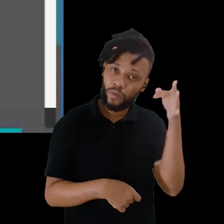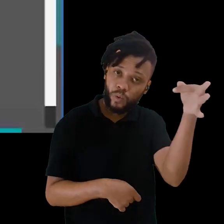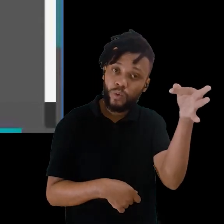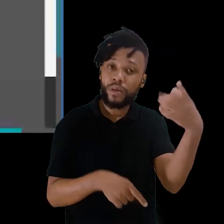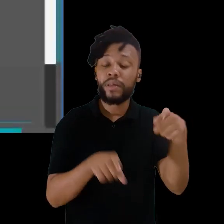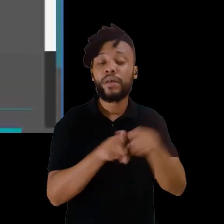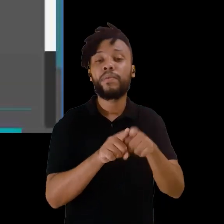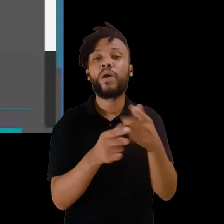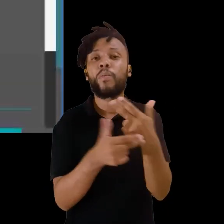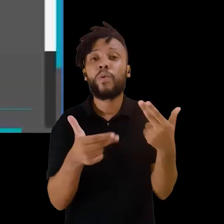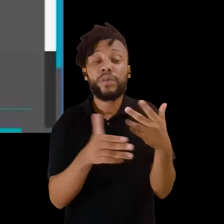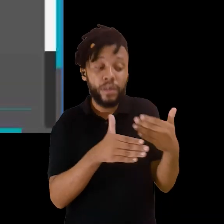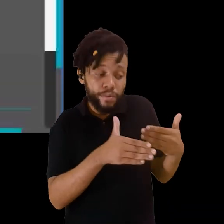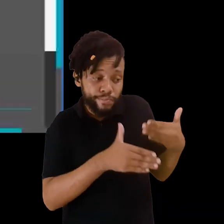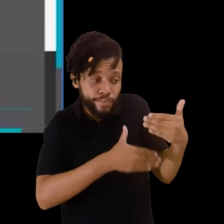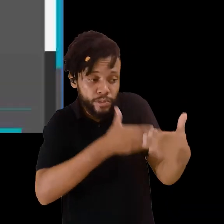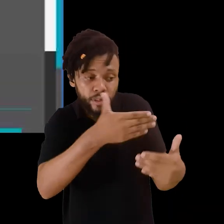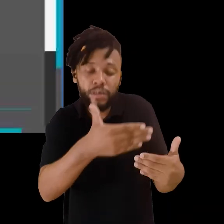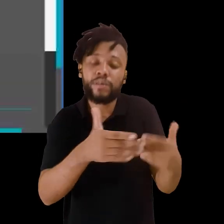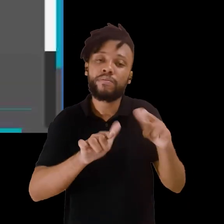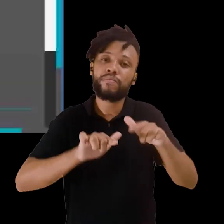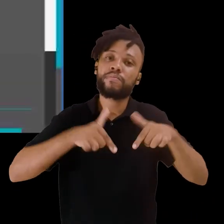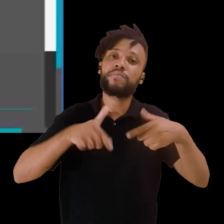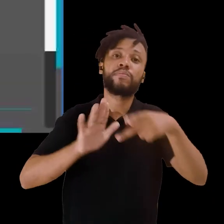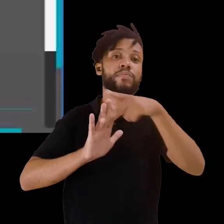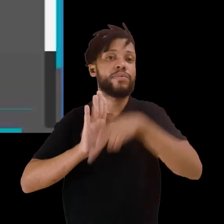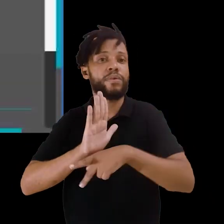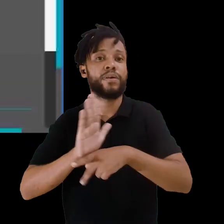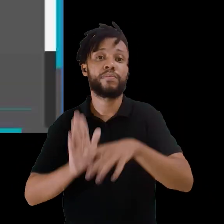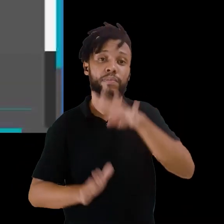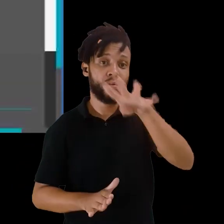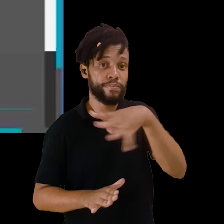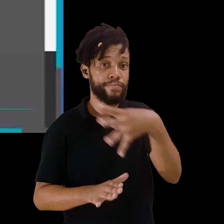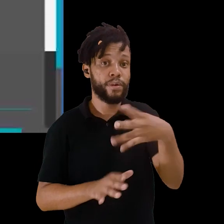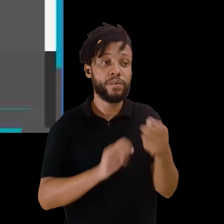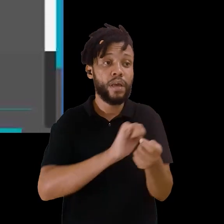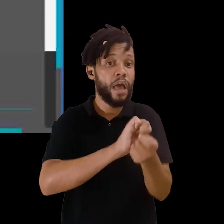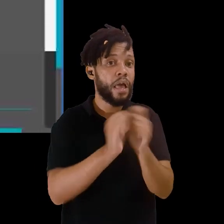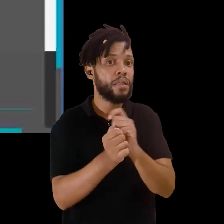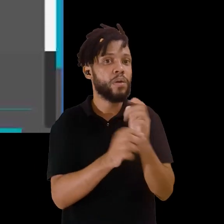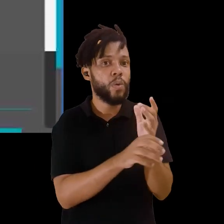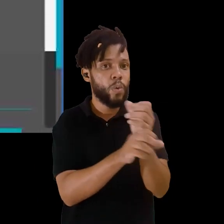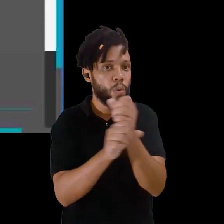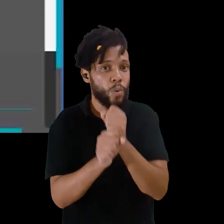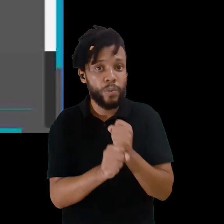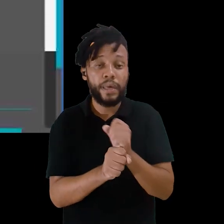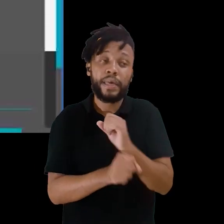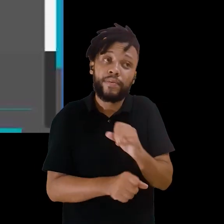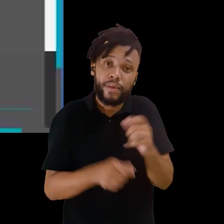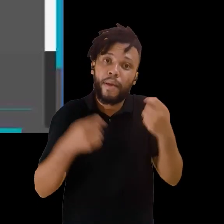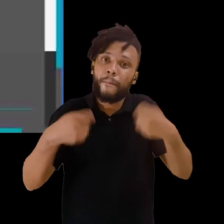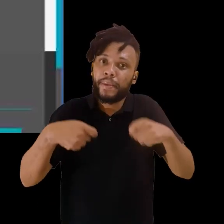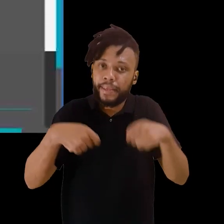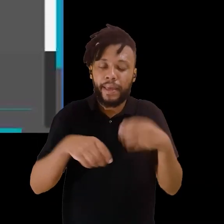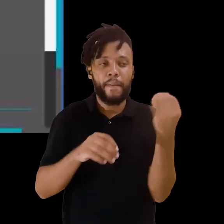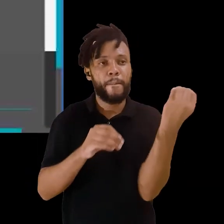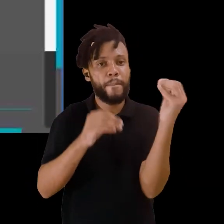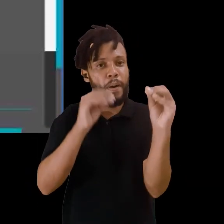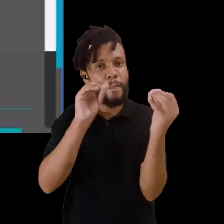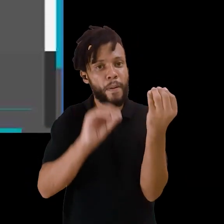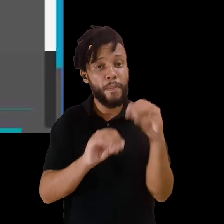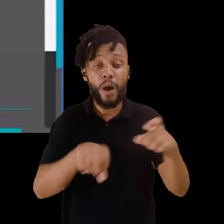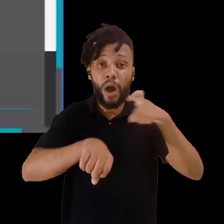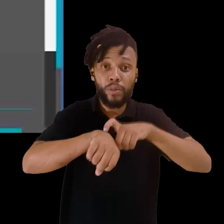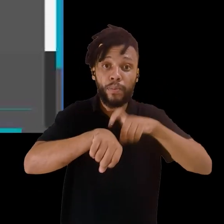algumas coisas também para durante a execução do seu projeto, tá? Como, por exemplo, aqui a planilha de readequação orçamentária, para se você realmente precisar fazer